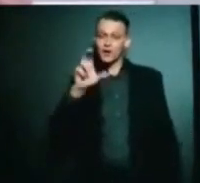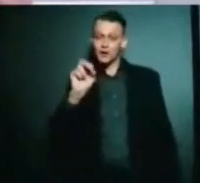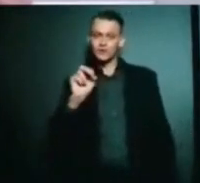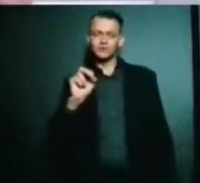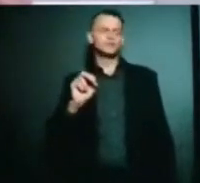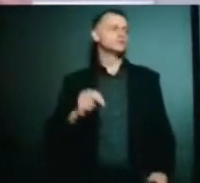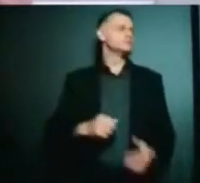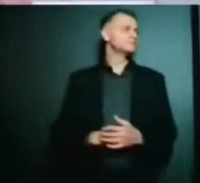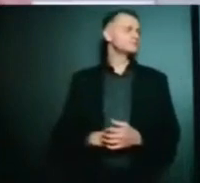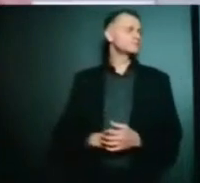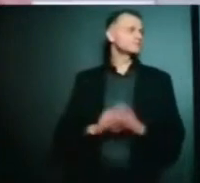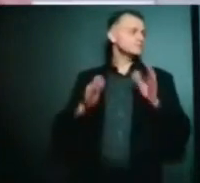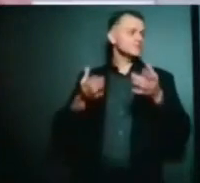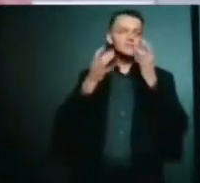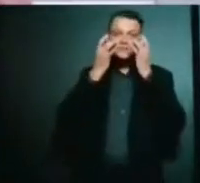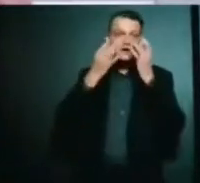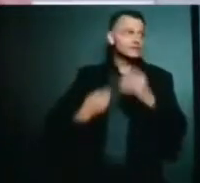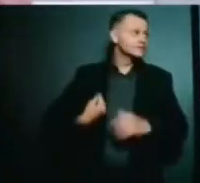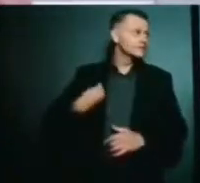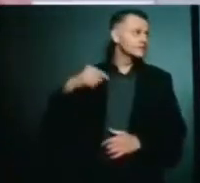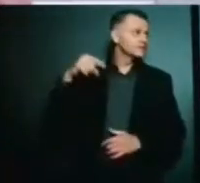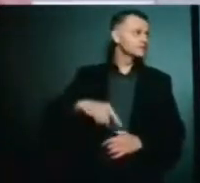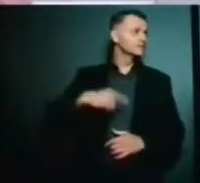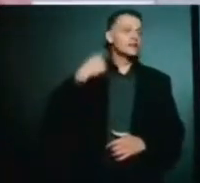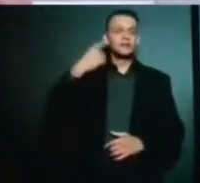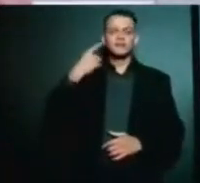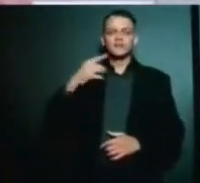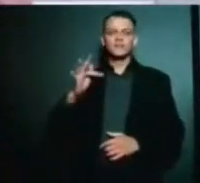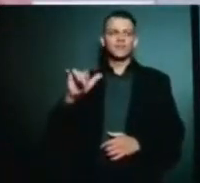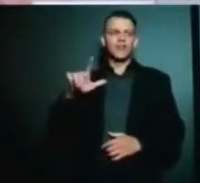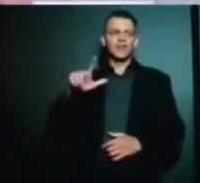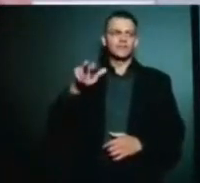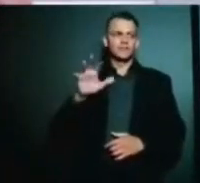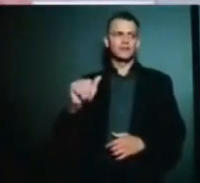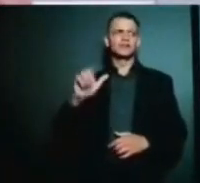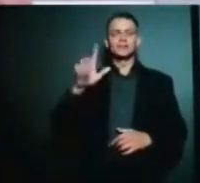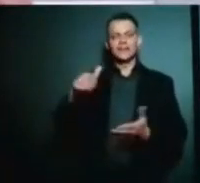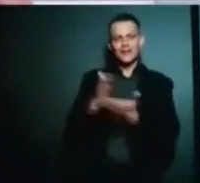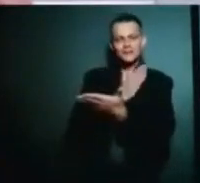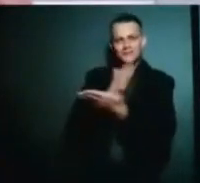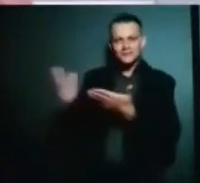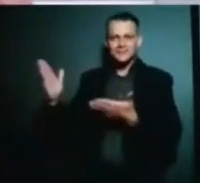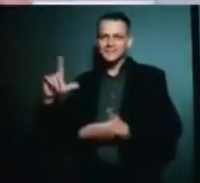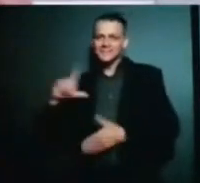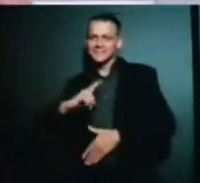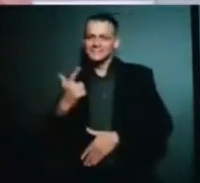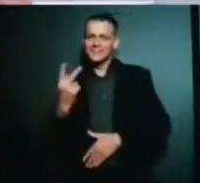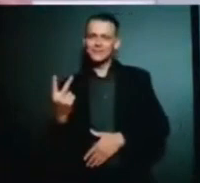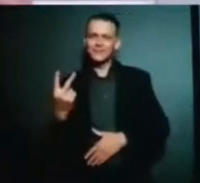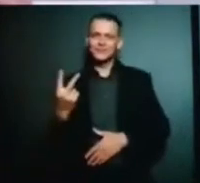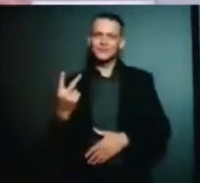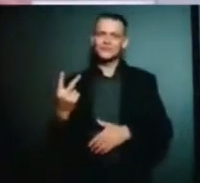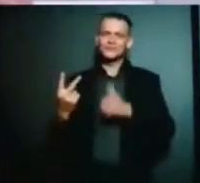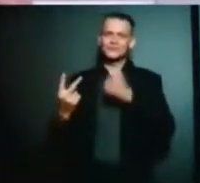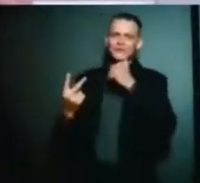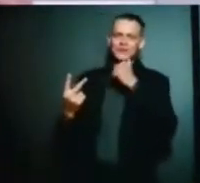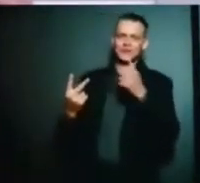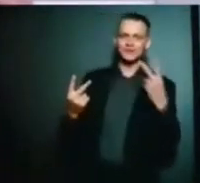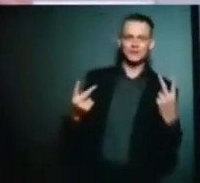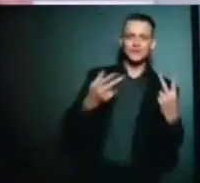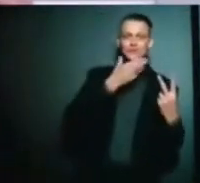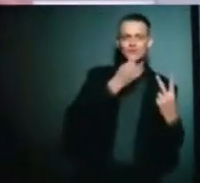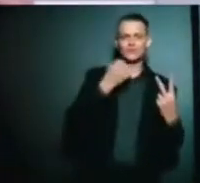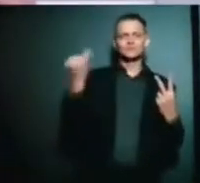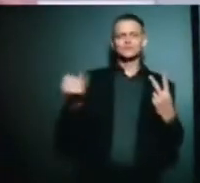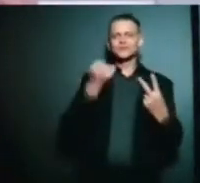também a gente está presente a advogada Flávia Ferronato. Para vocês verem como é dividido. Eu citei duas mulheres e dois homens. O importante é a gente